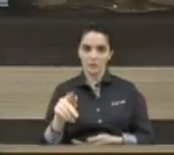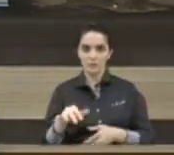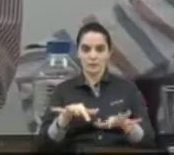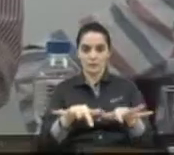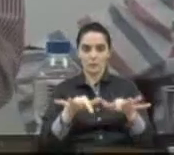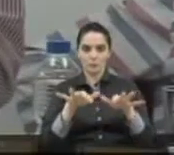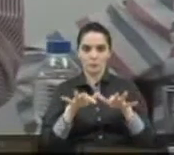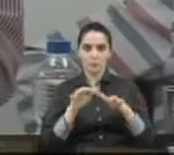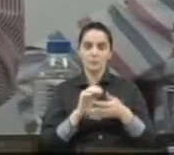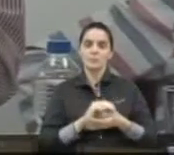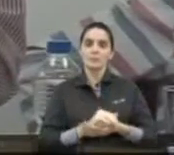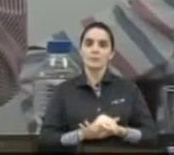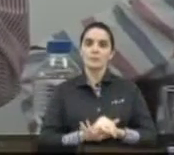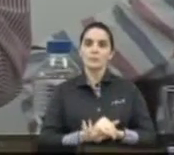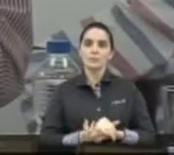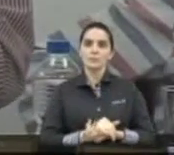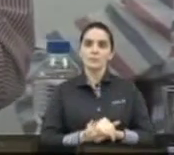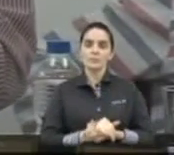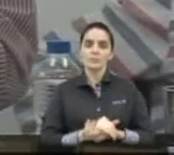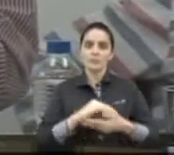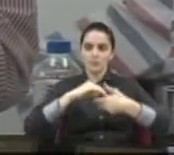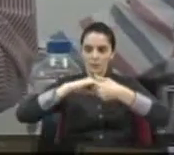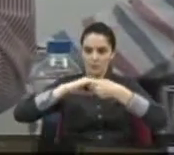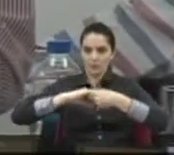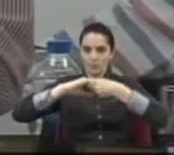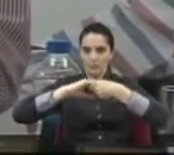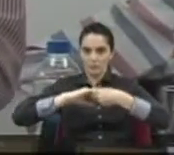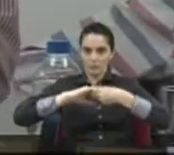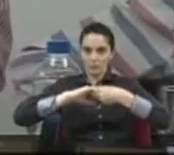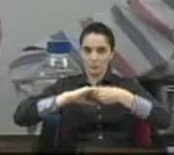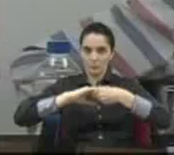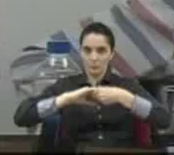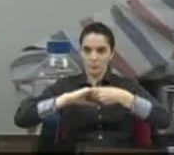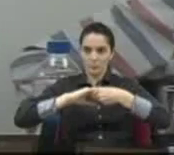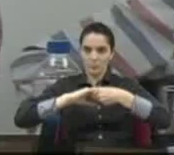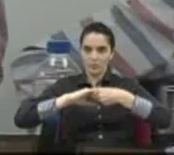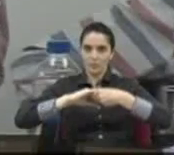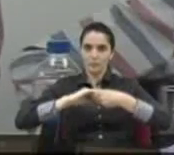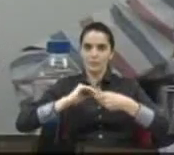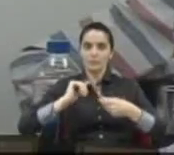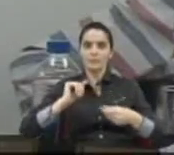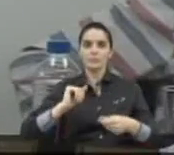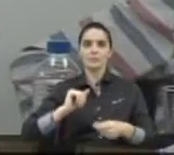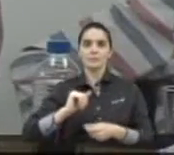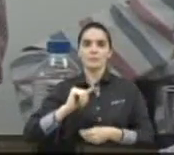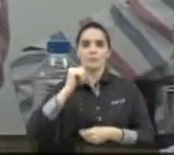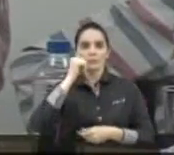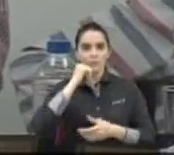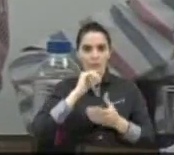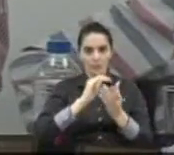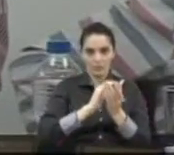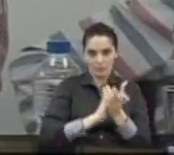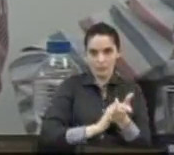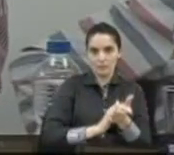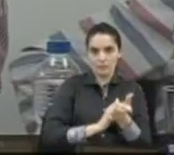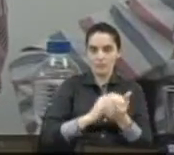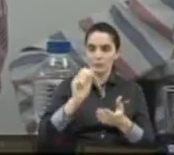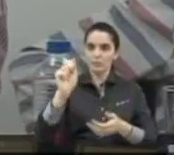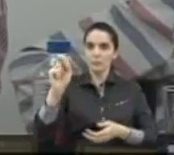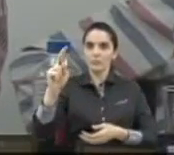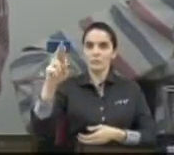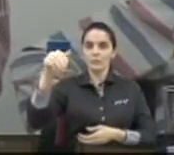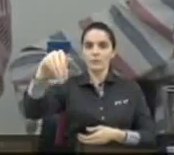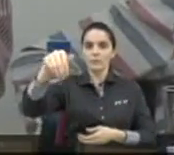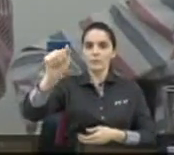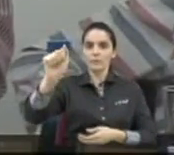Maria Lúcia, que é aí a viúva, né, do nosso companheiro Armando. Armando foi uma pessoa muito importante para nós